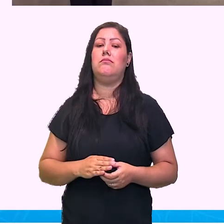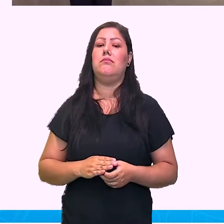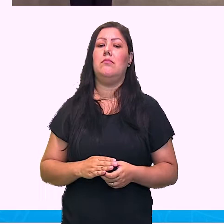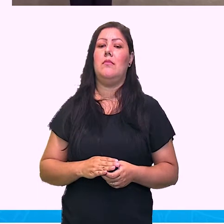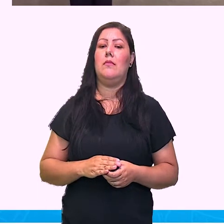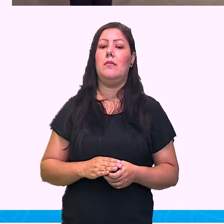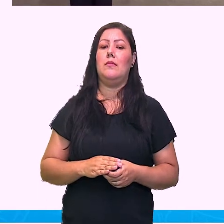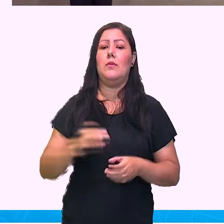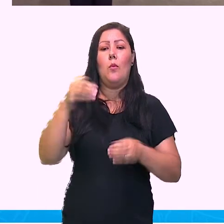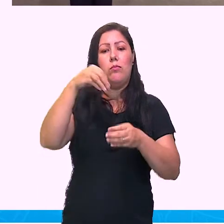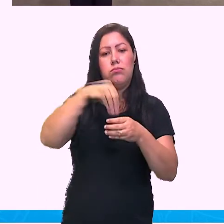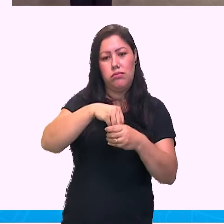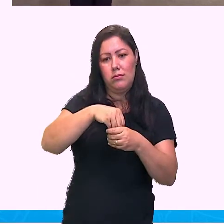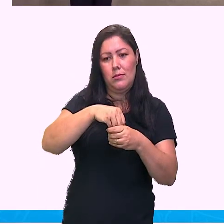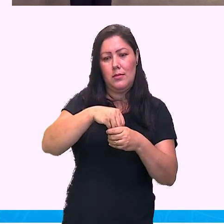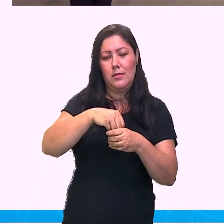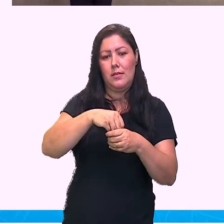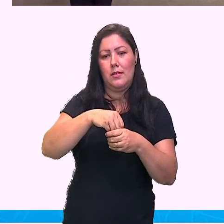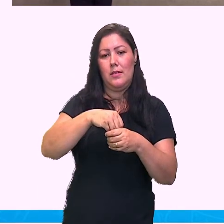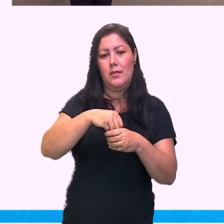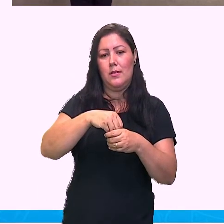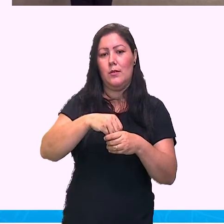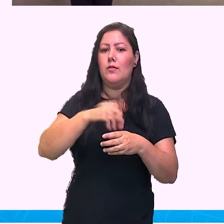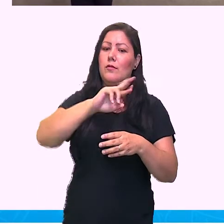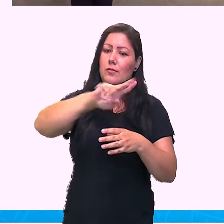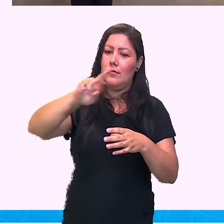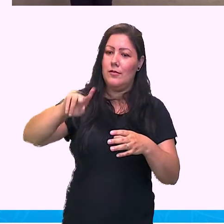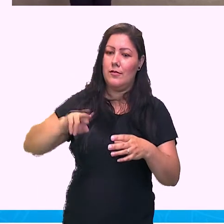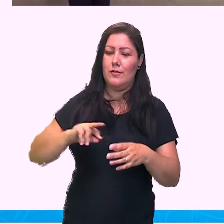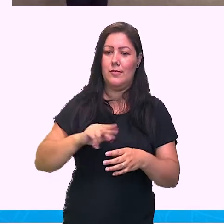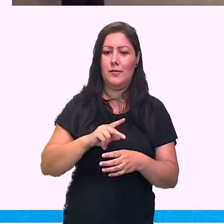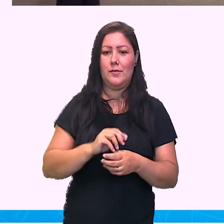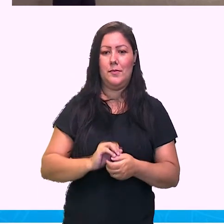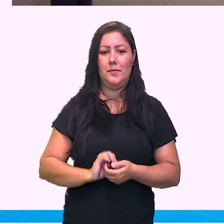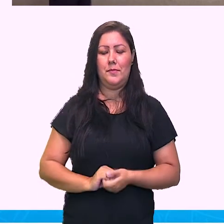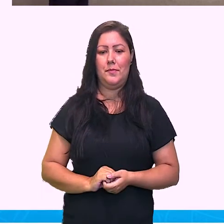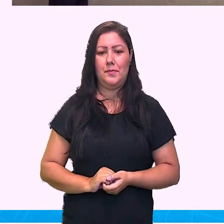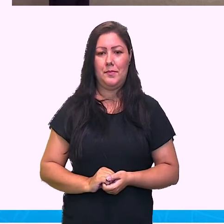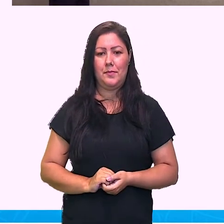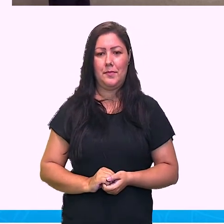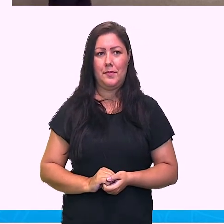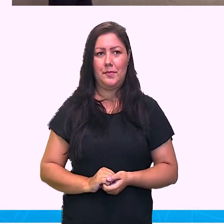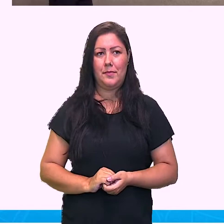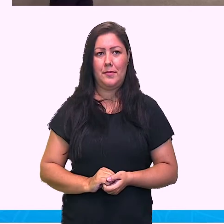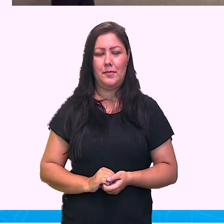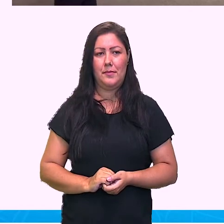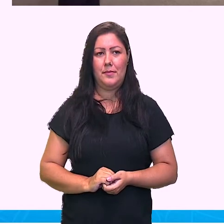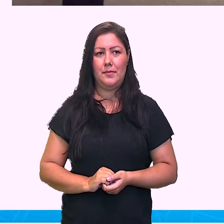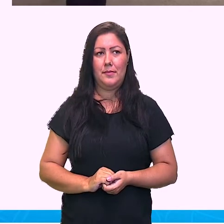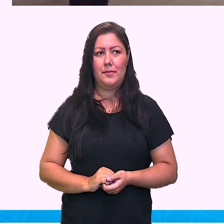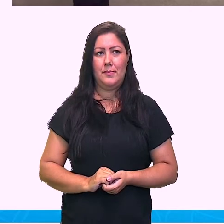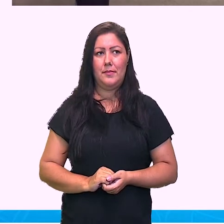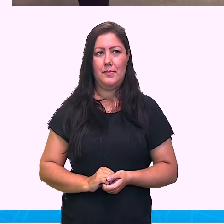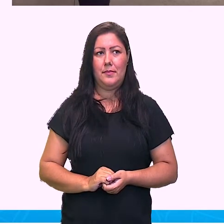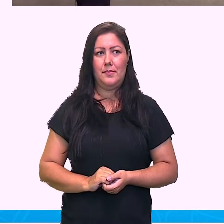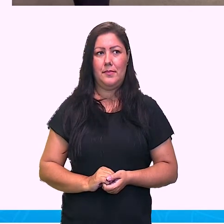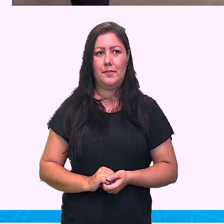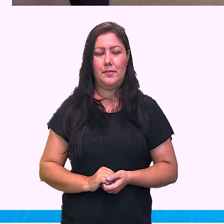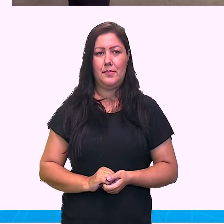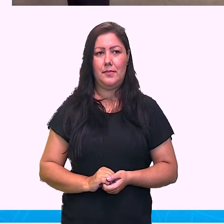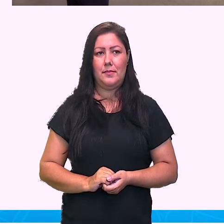mas sofre a influência local. Muitas características,